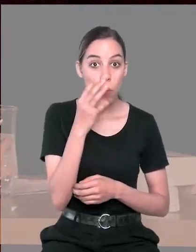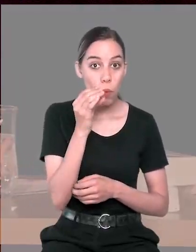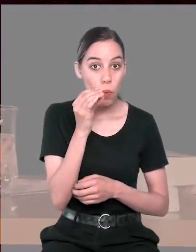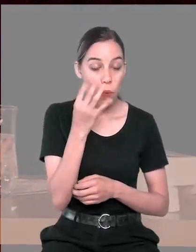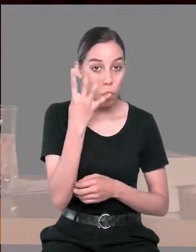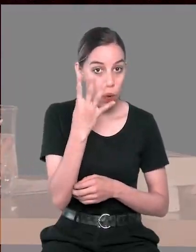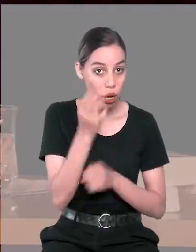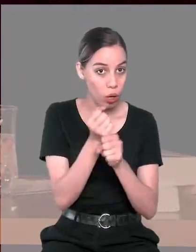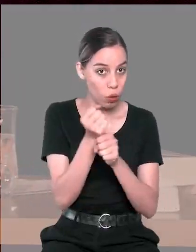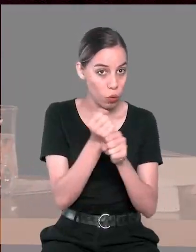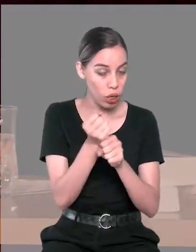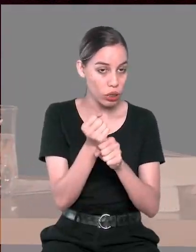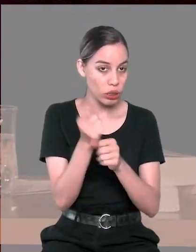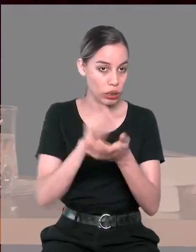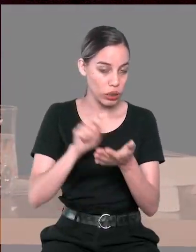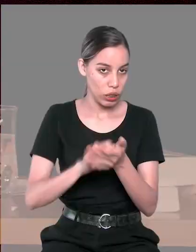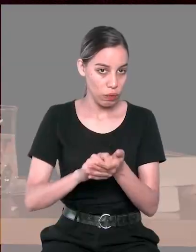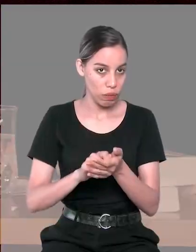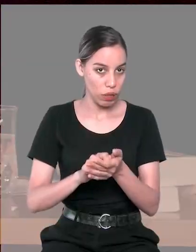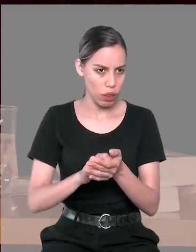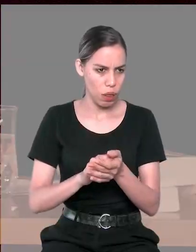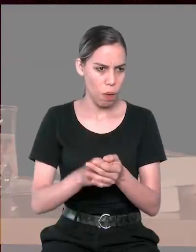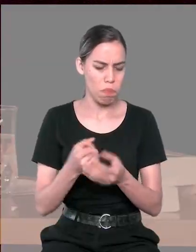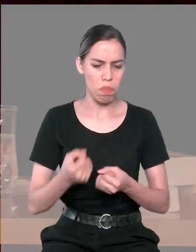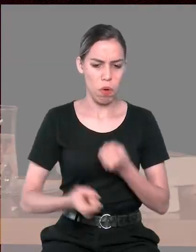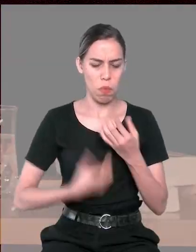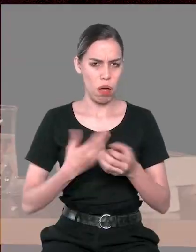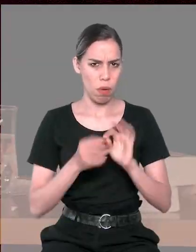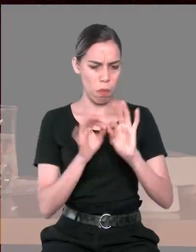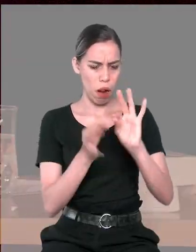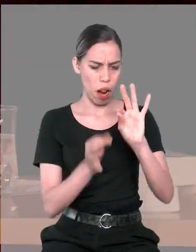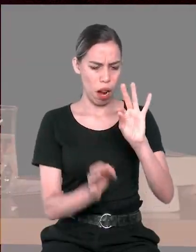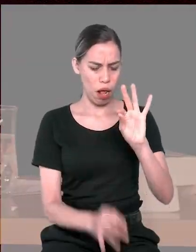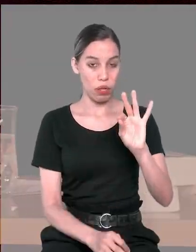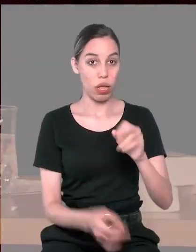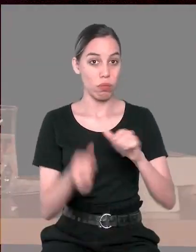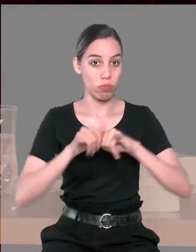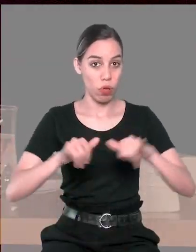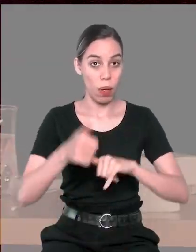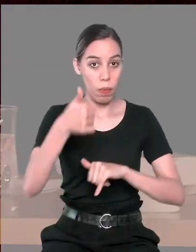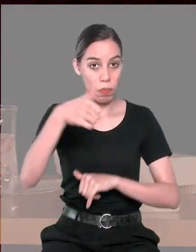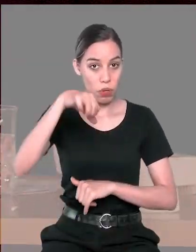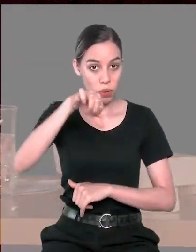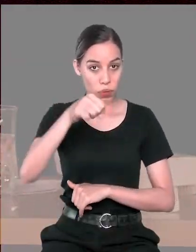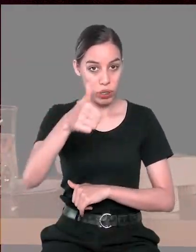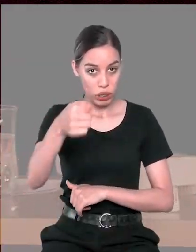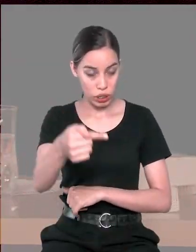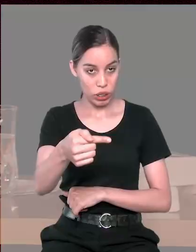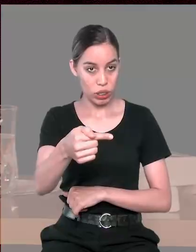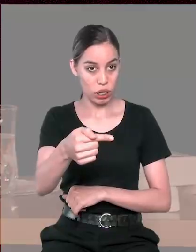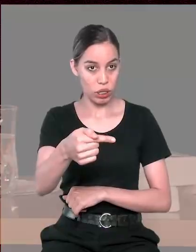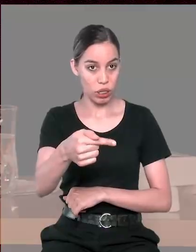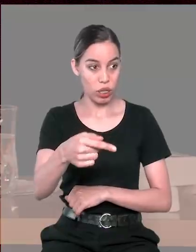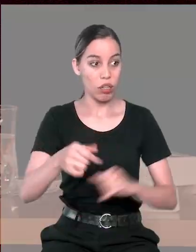poema gigantesco, ele é publicado em 1917 e ele vira um sucesso estrondoso com o fim